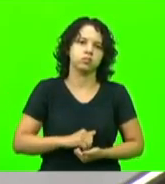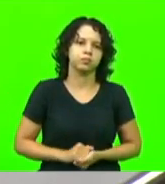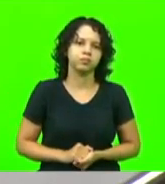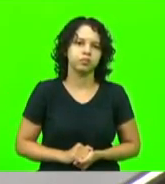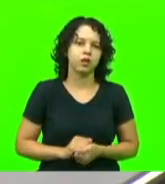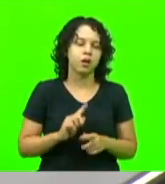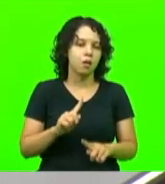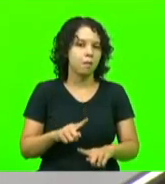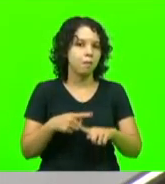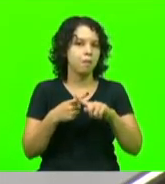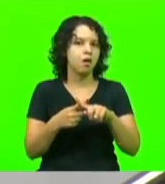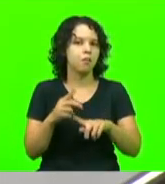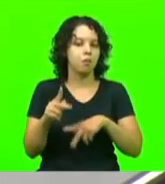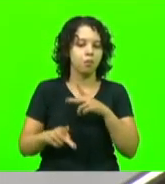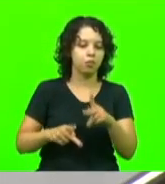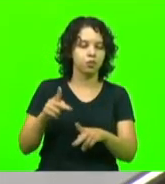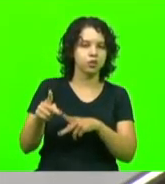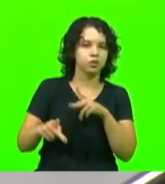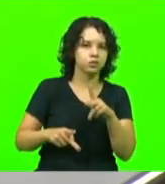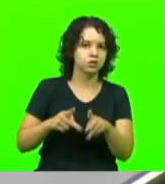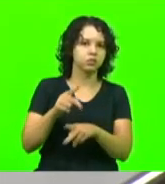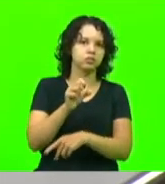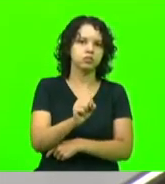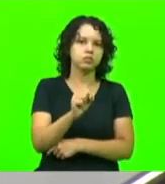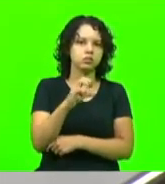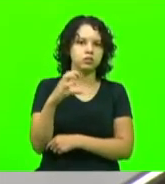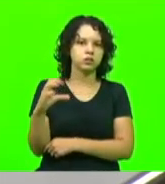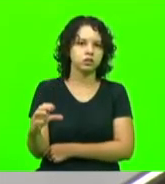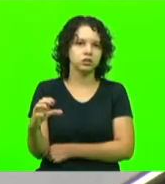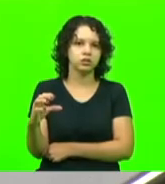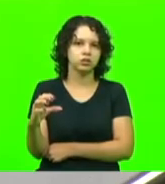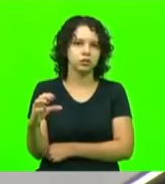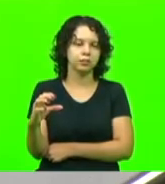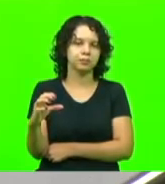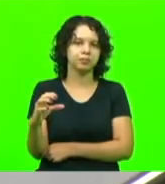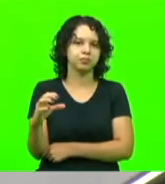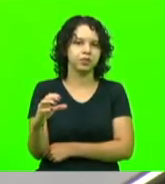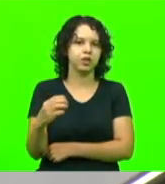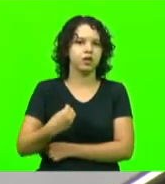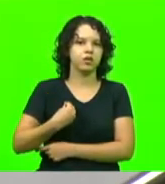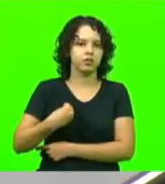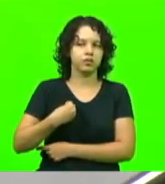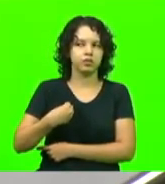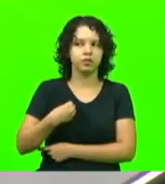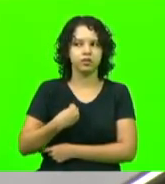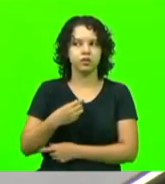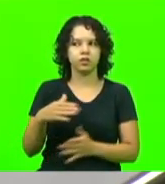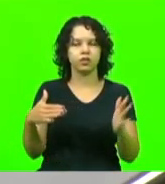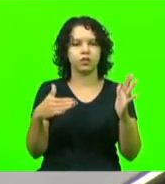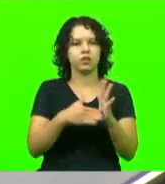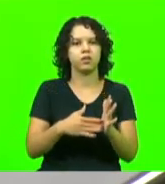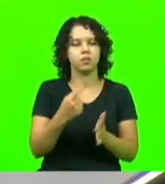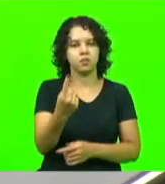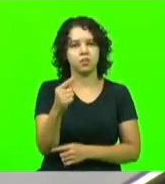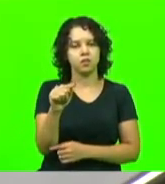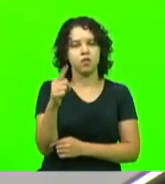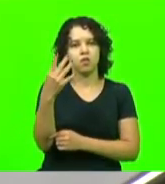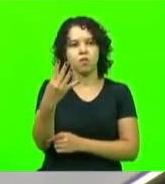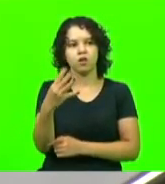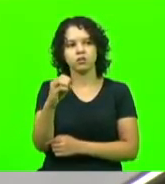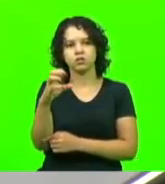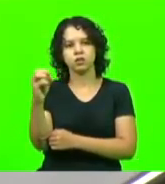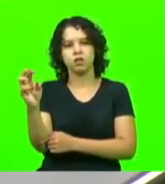Mas a população de Santa Catarina, que vive com até R$ 1.400 por